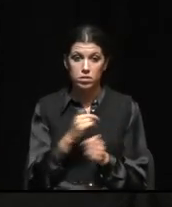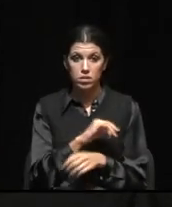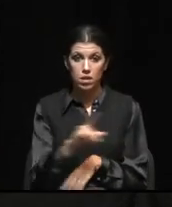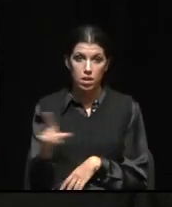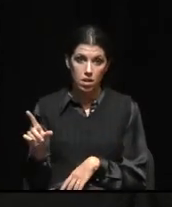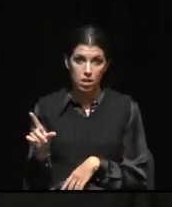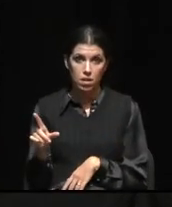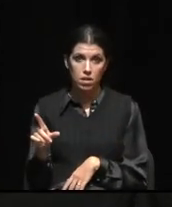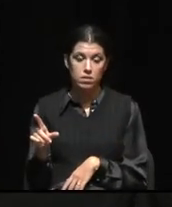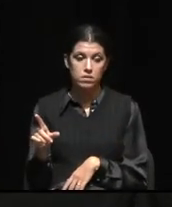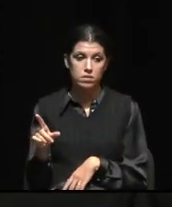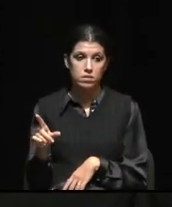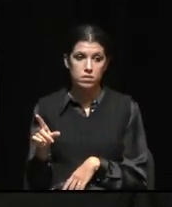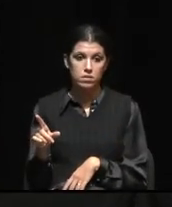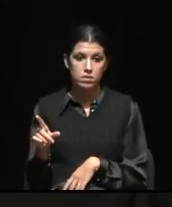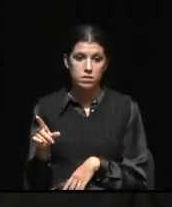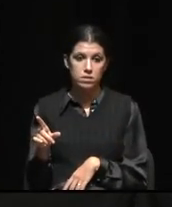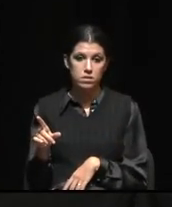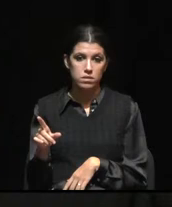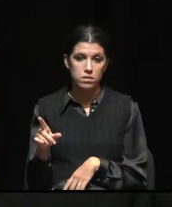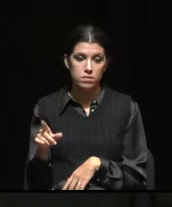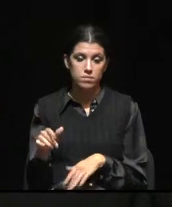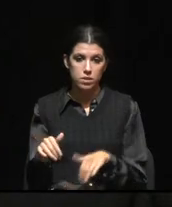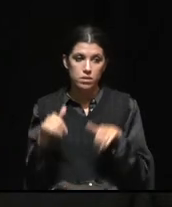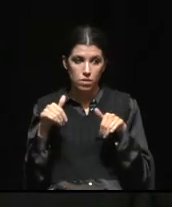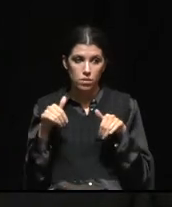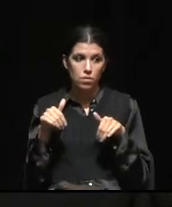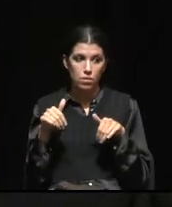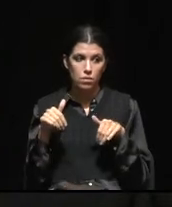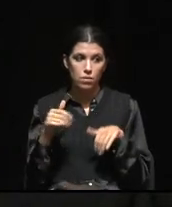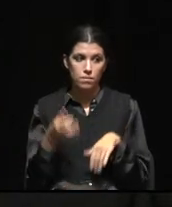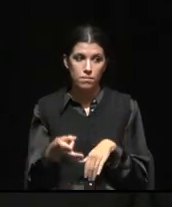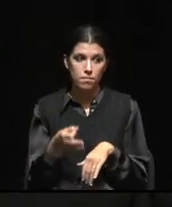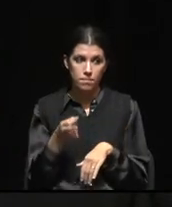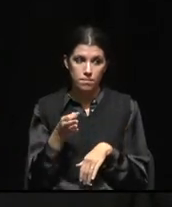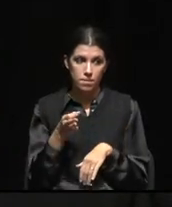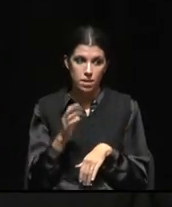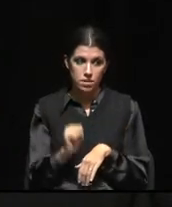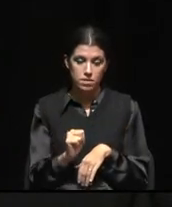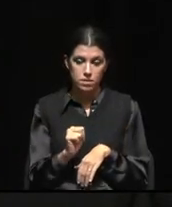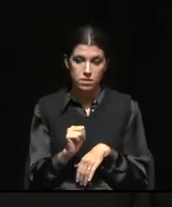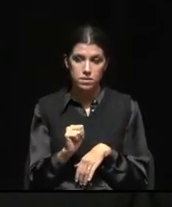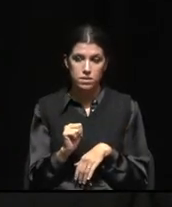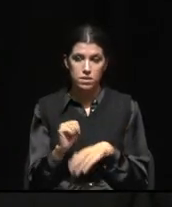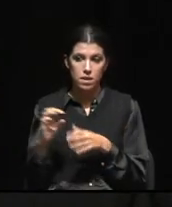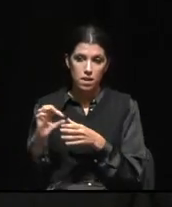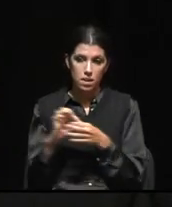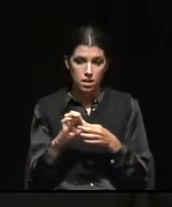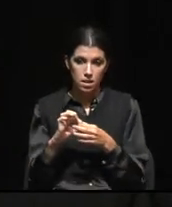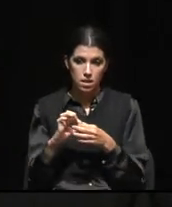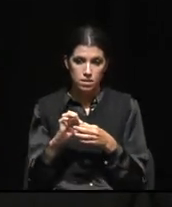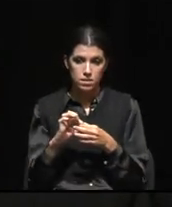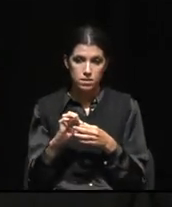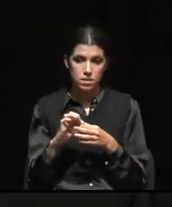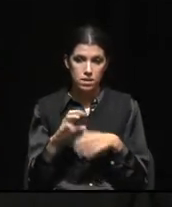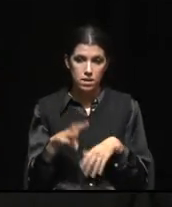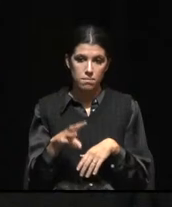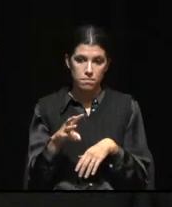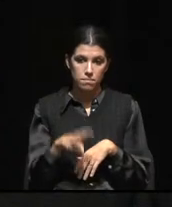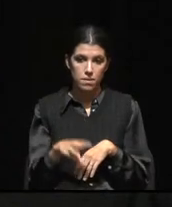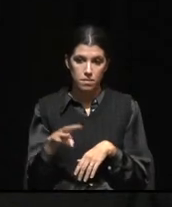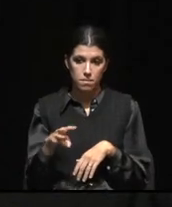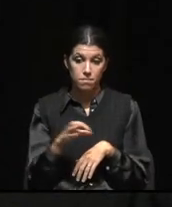iniciativa Liberal quem se abstém PS aliança PS